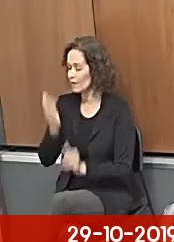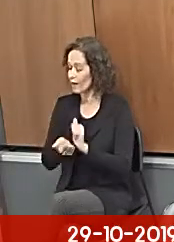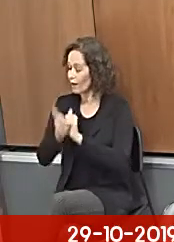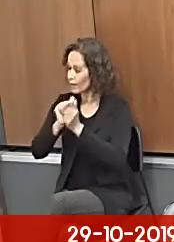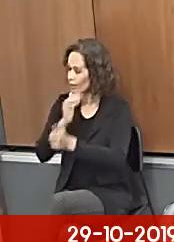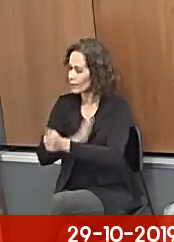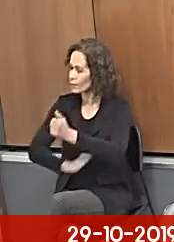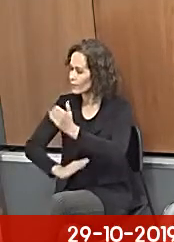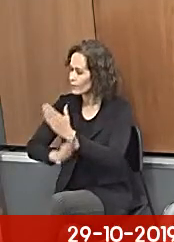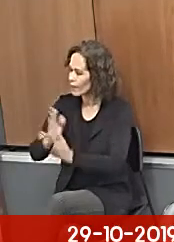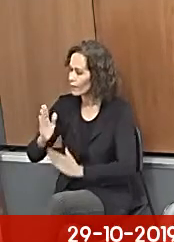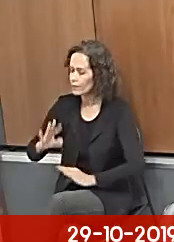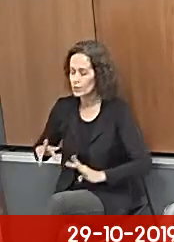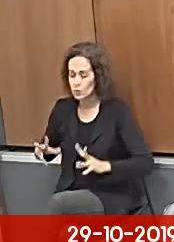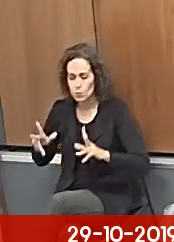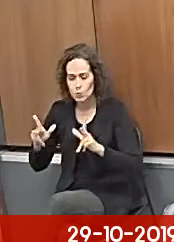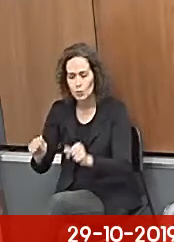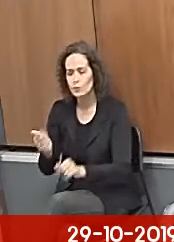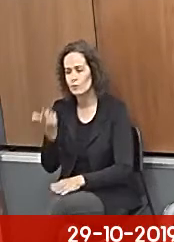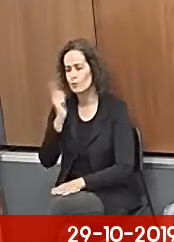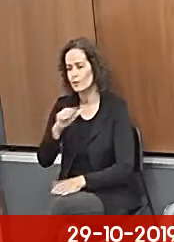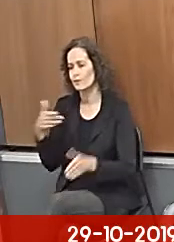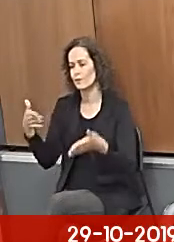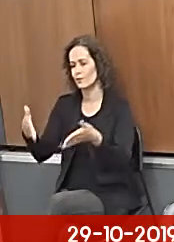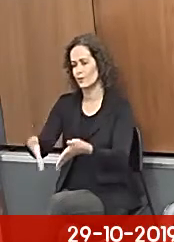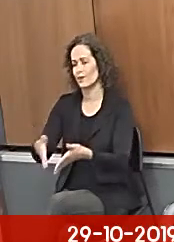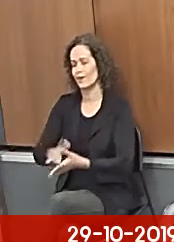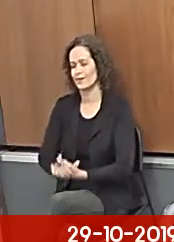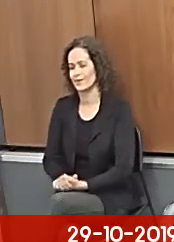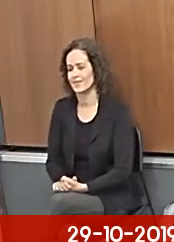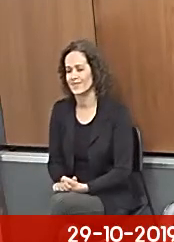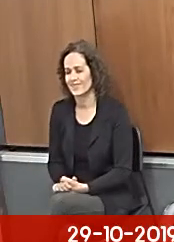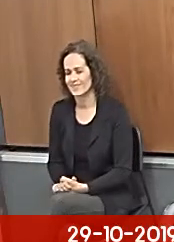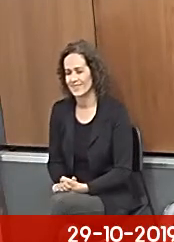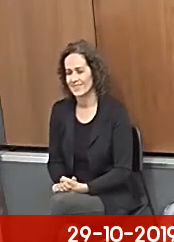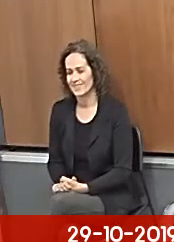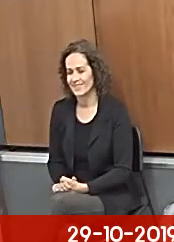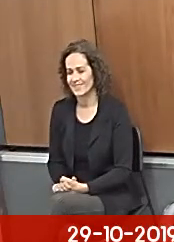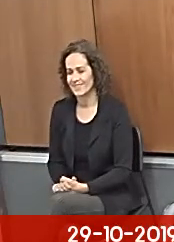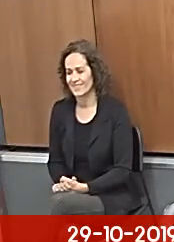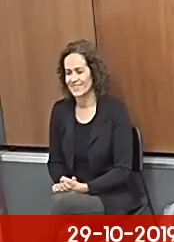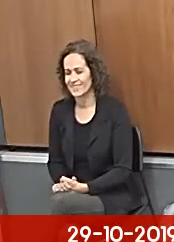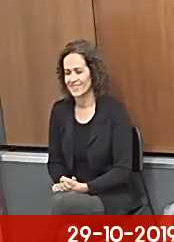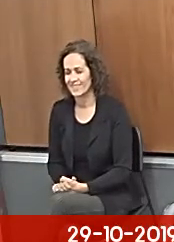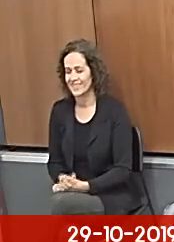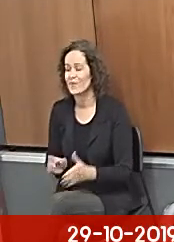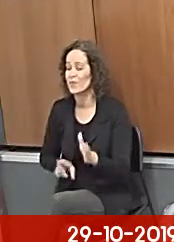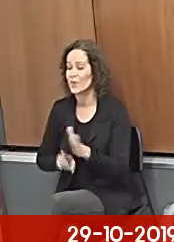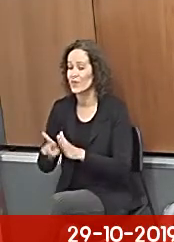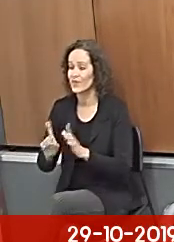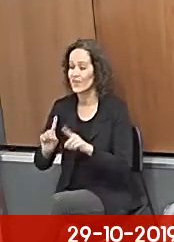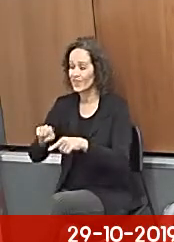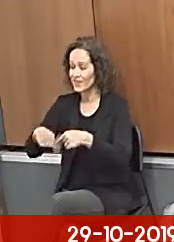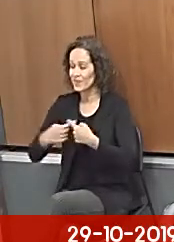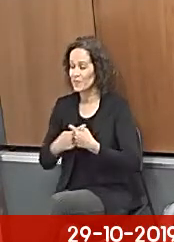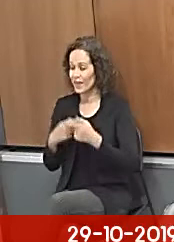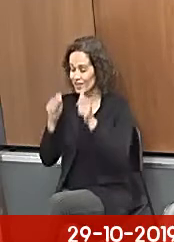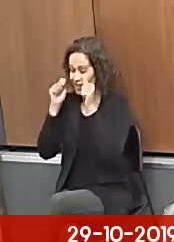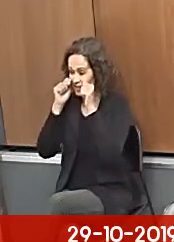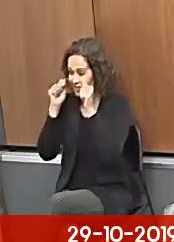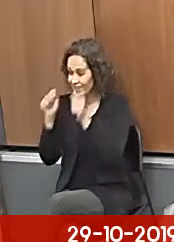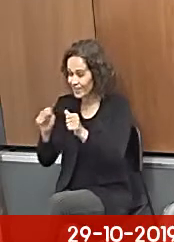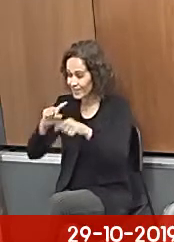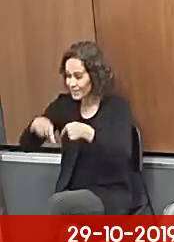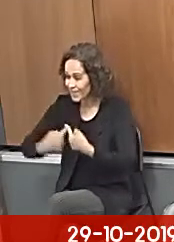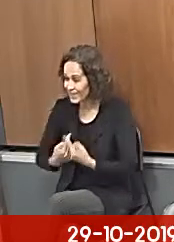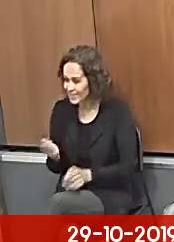e todos completaram a prova. Você não empresta o assessor, não, de vez em quando também? Vai? Isso é fera, isso aí não empresta